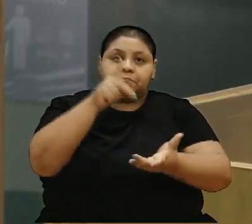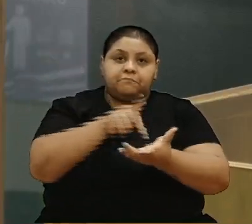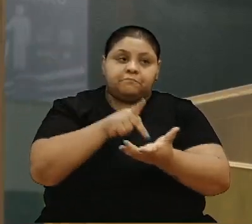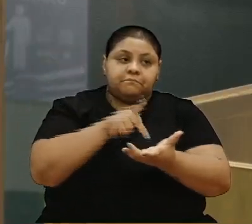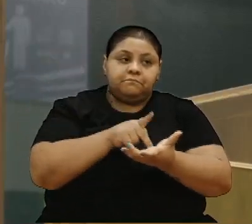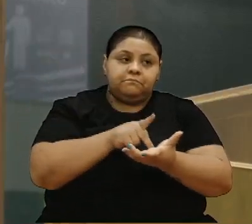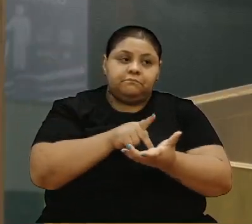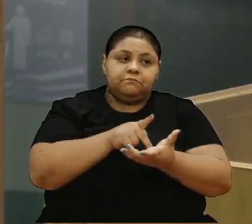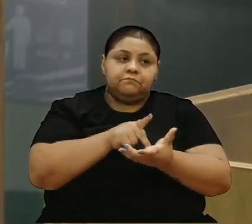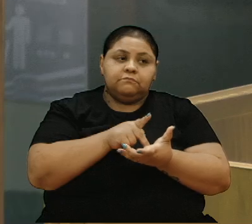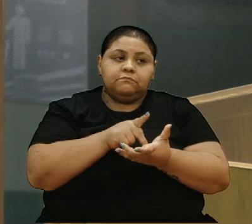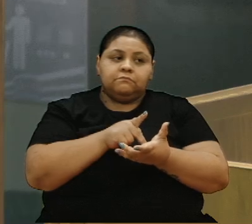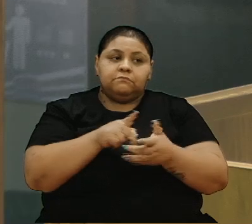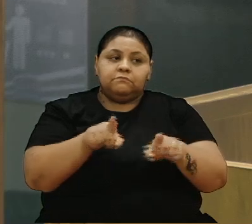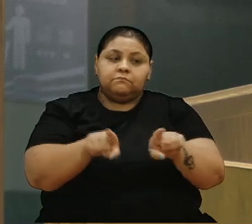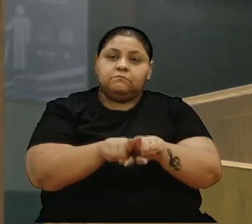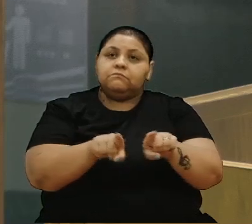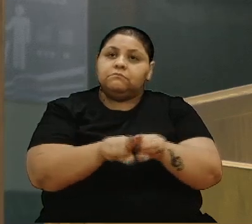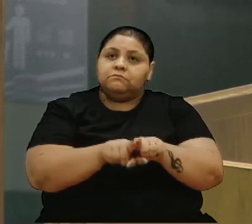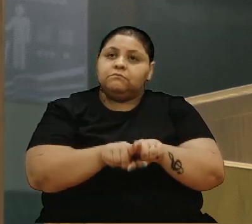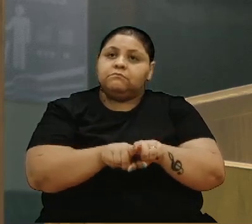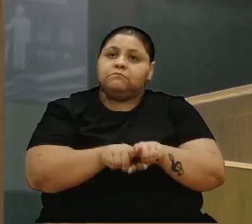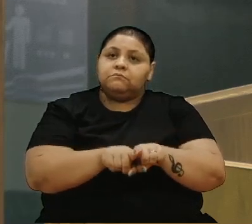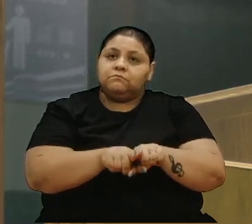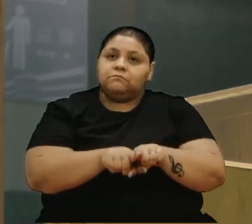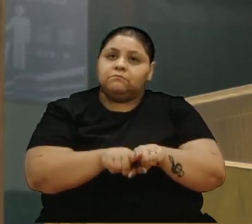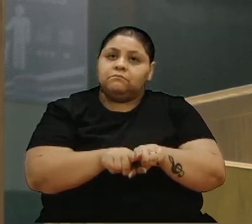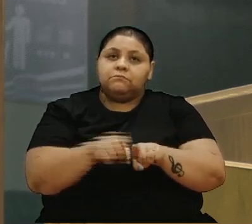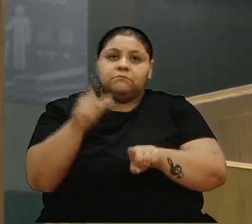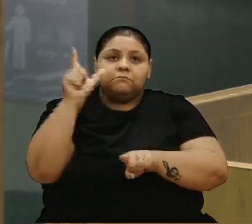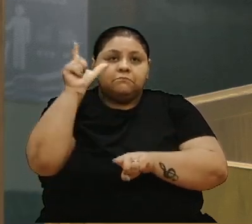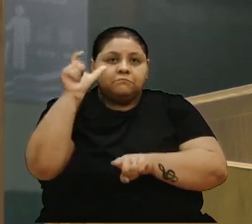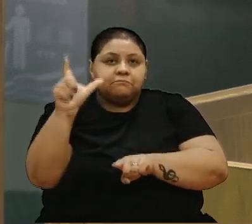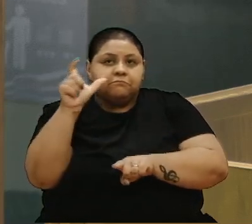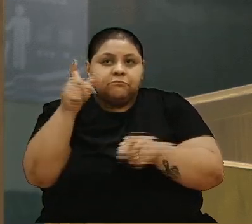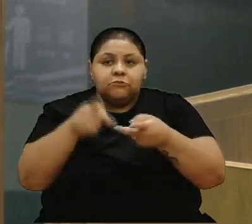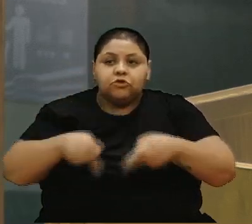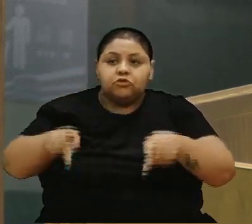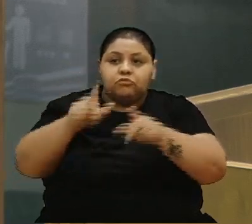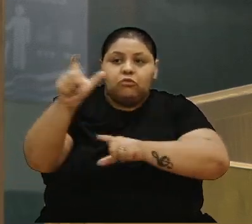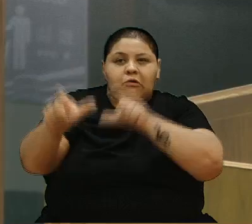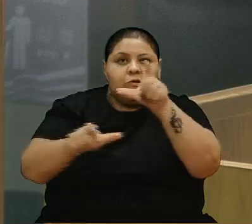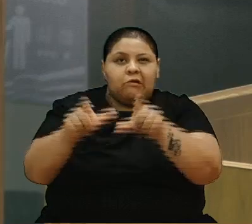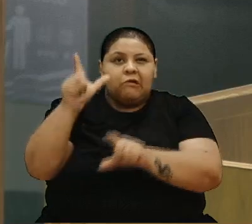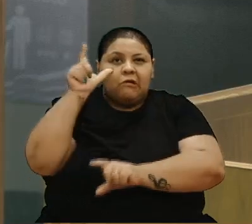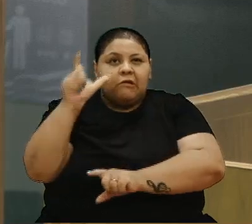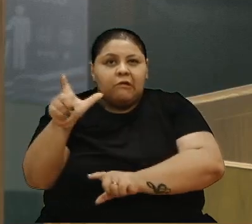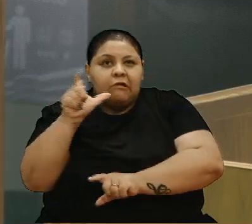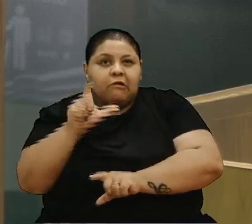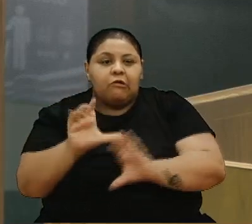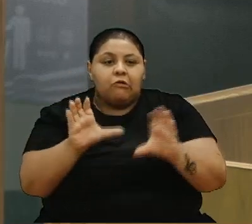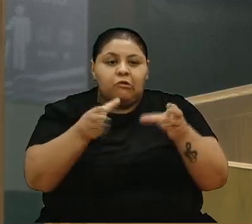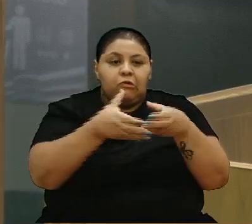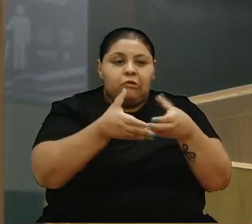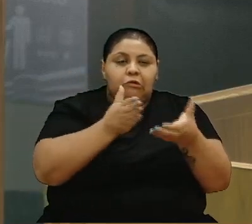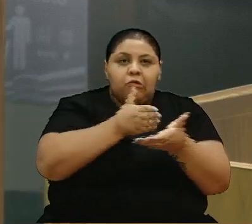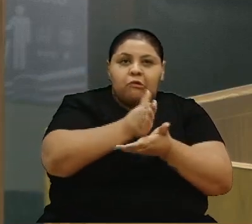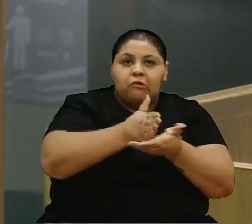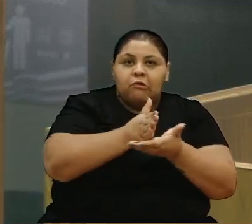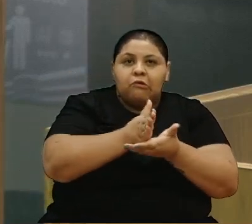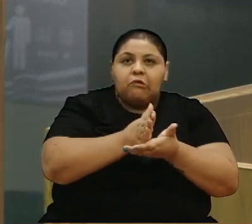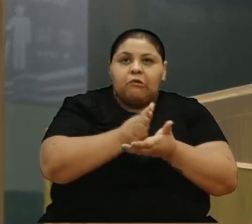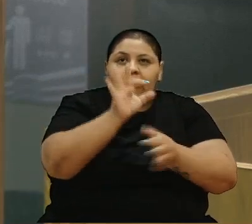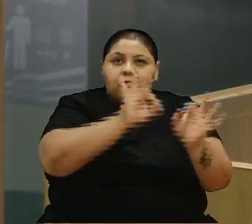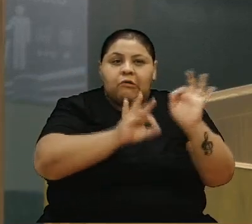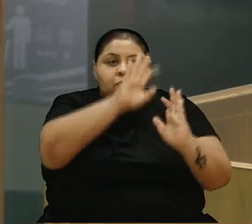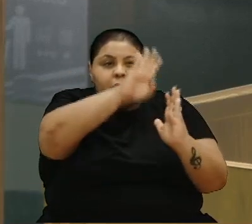uma medida efetiva de interesse do povo trabalhador, de interesse da classe média, que é corrigir a